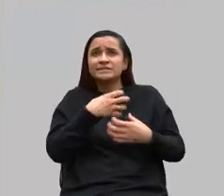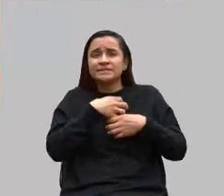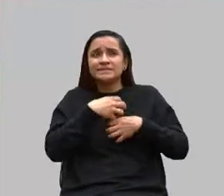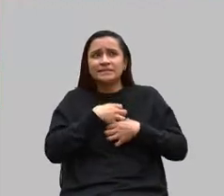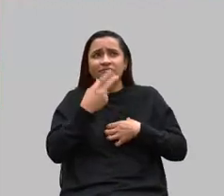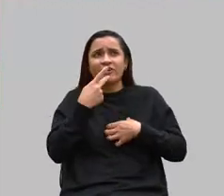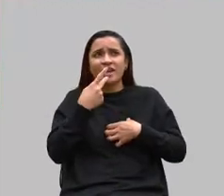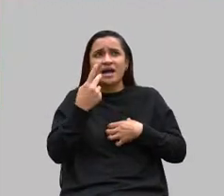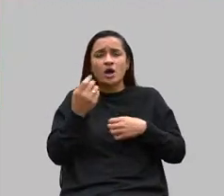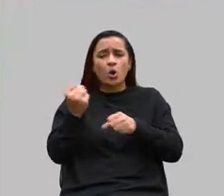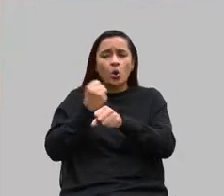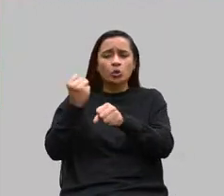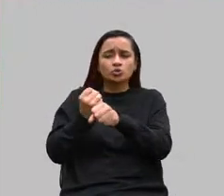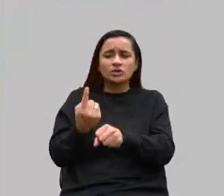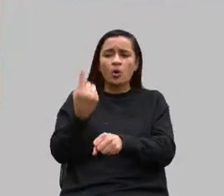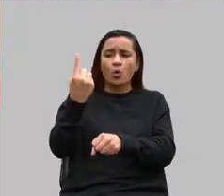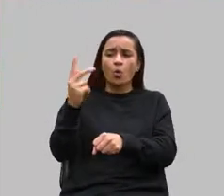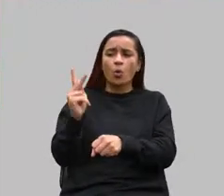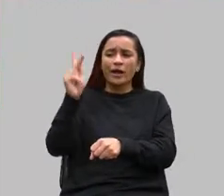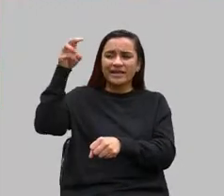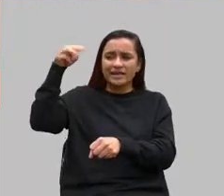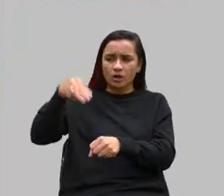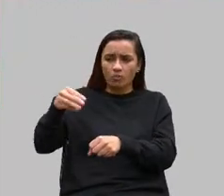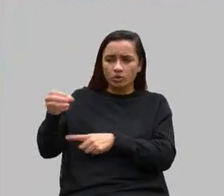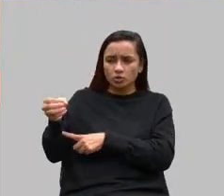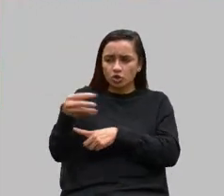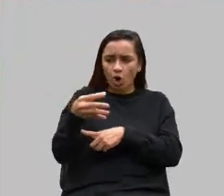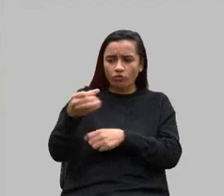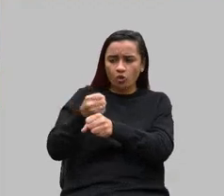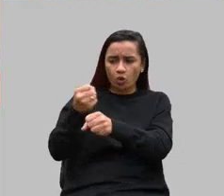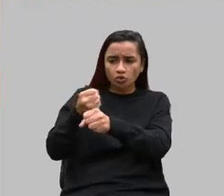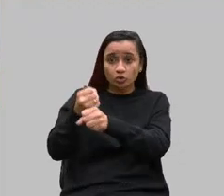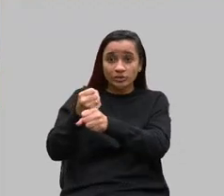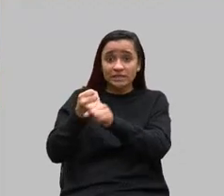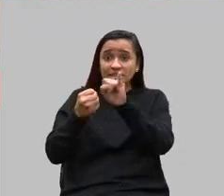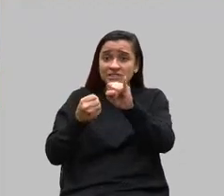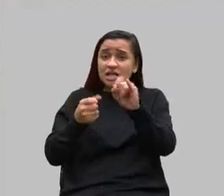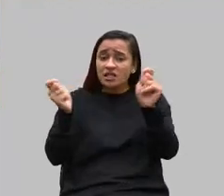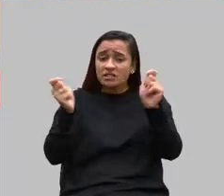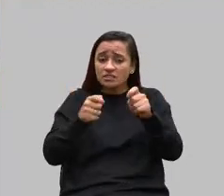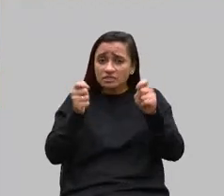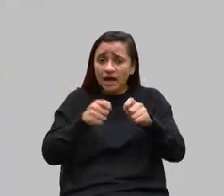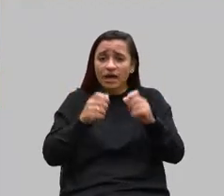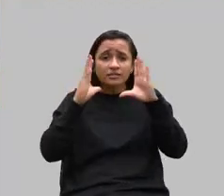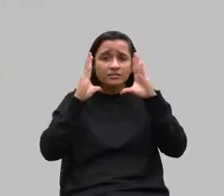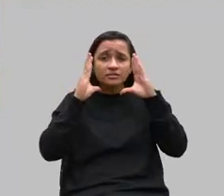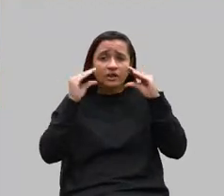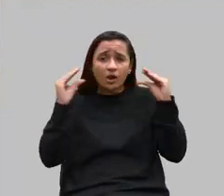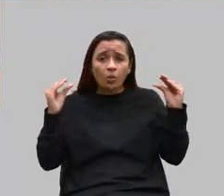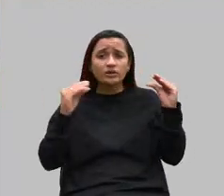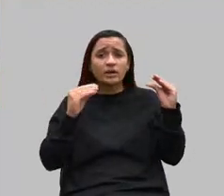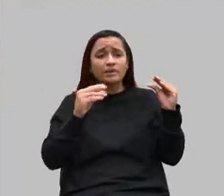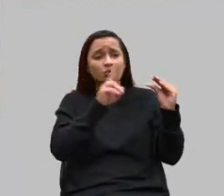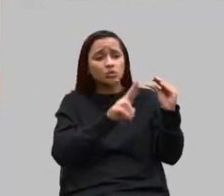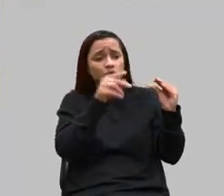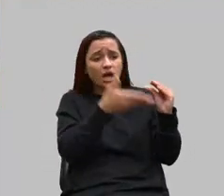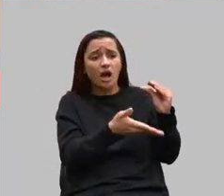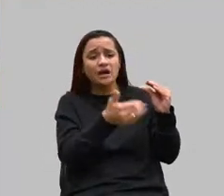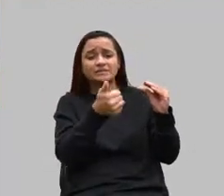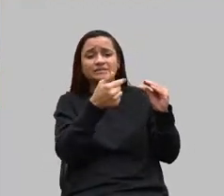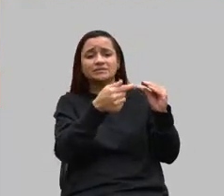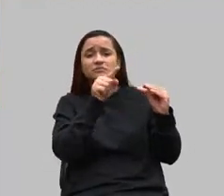1 km de ferrovia se você permite tranquilamente perder 17.000 que estão